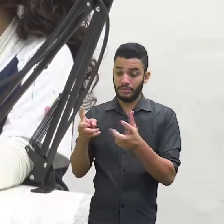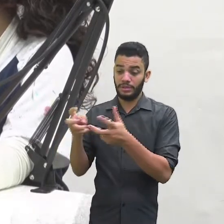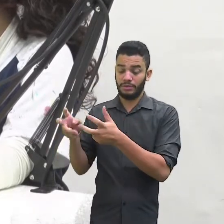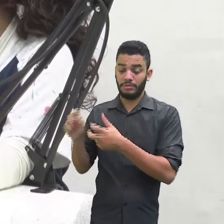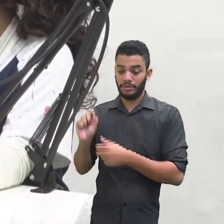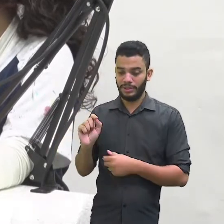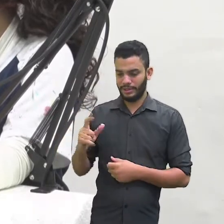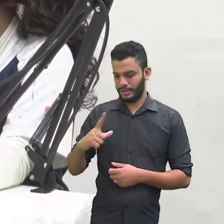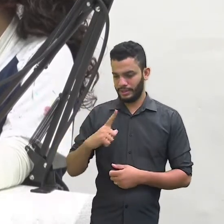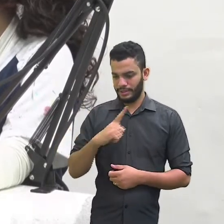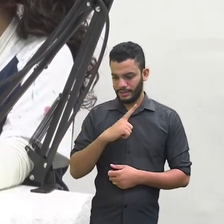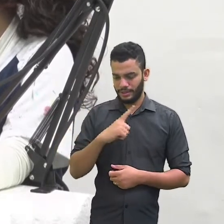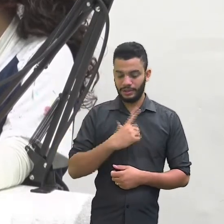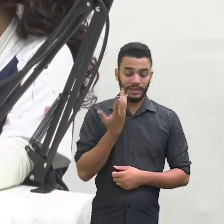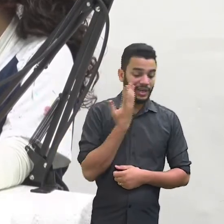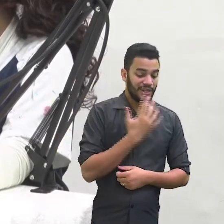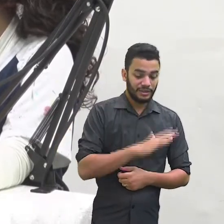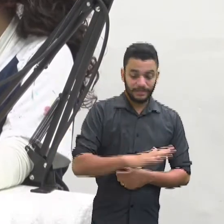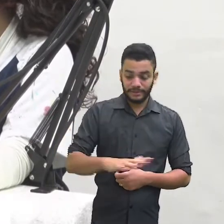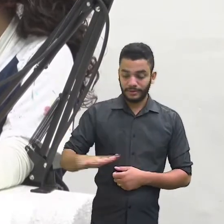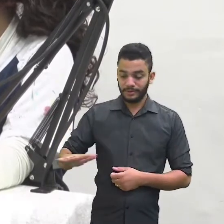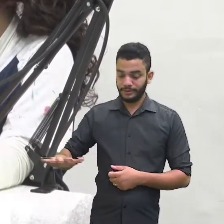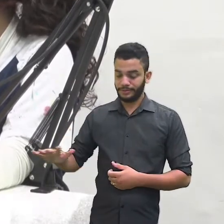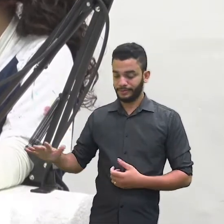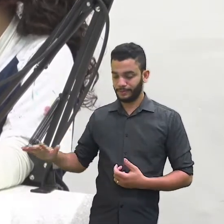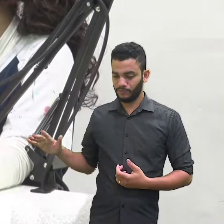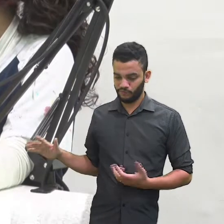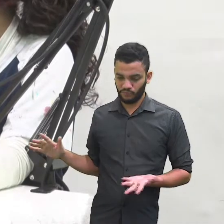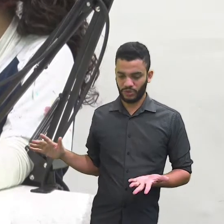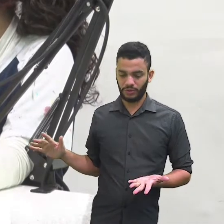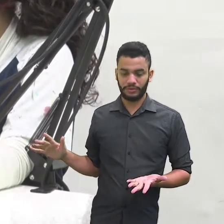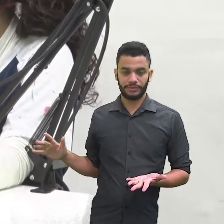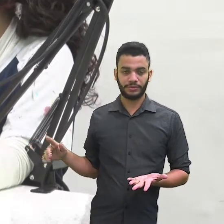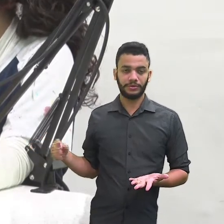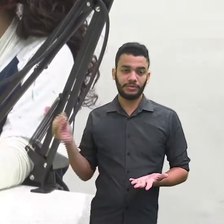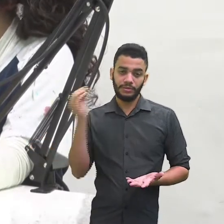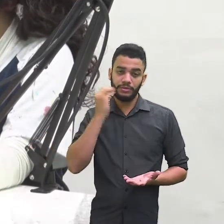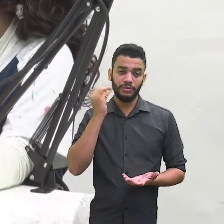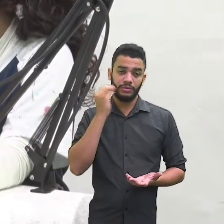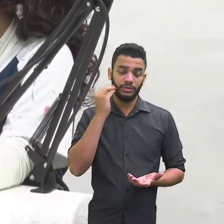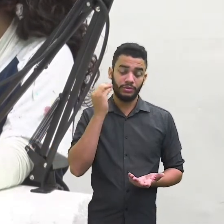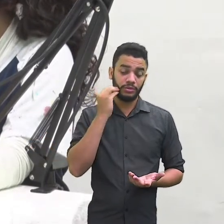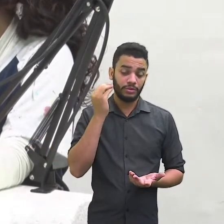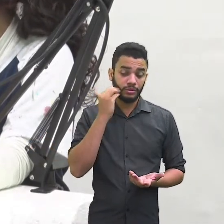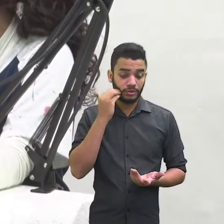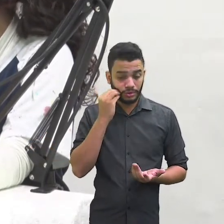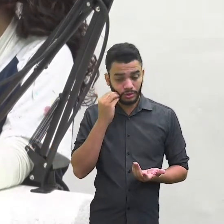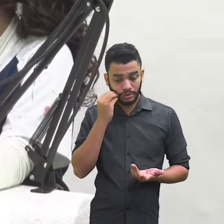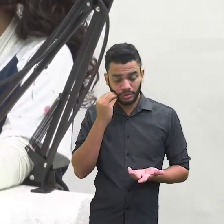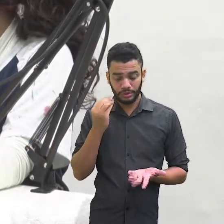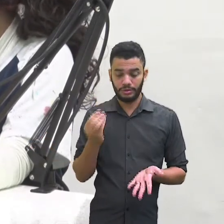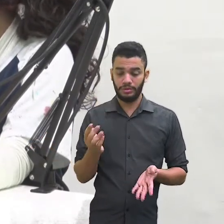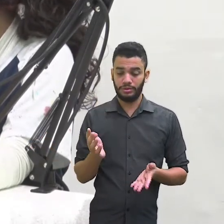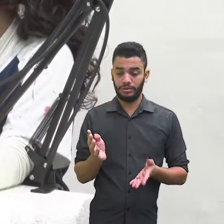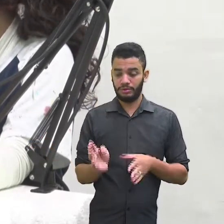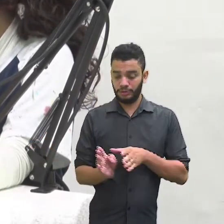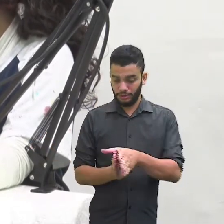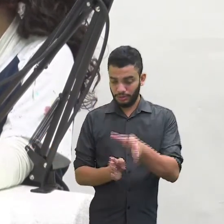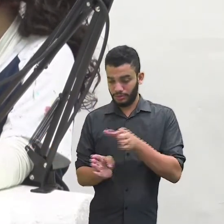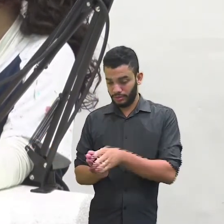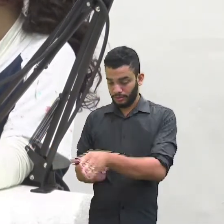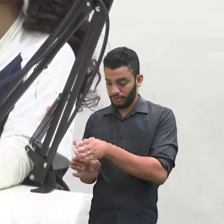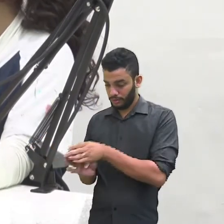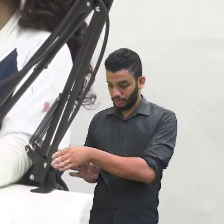precisam criá-los em casa para que eles cheguem até a escola e sejam bons alunos.